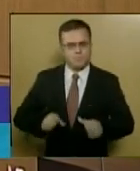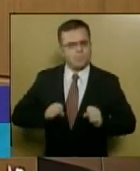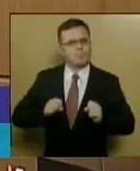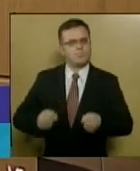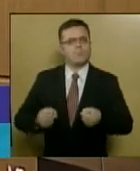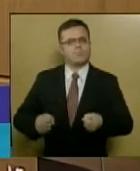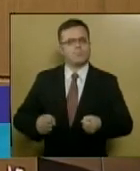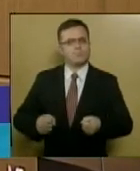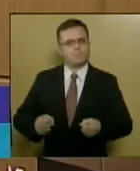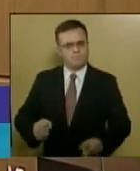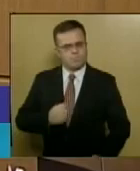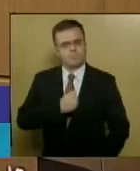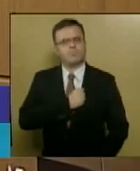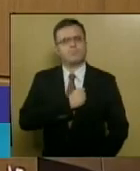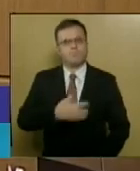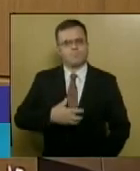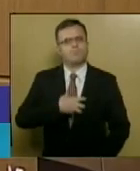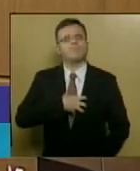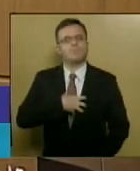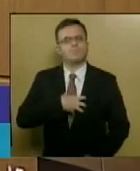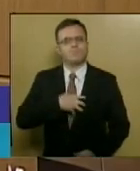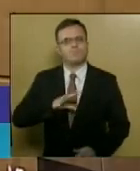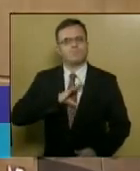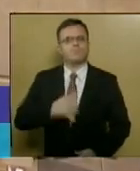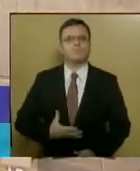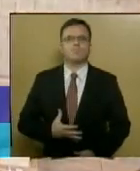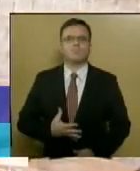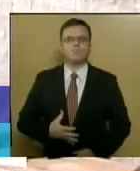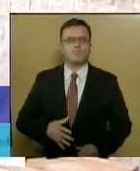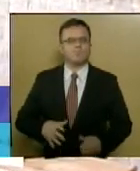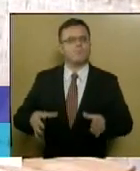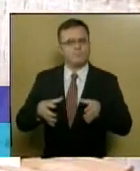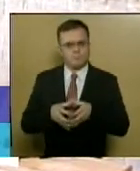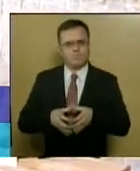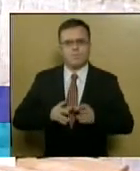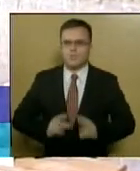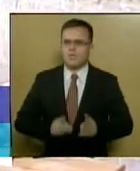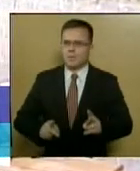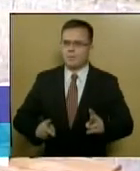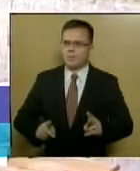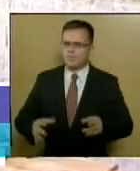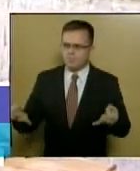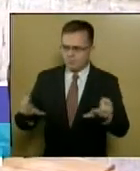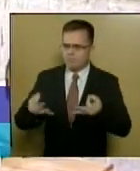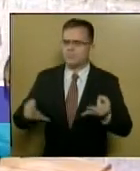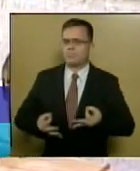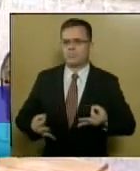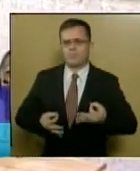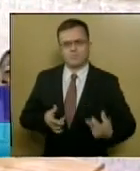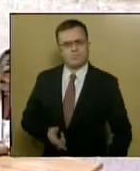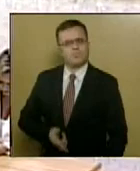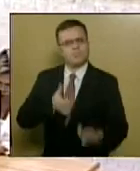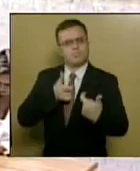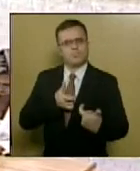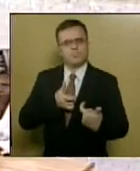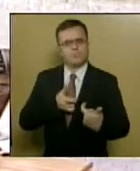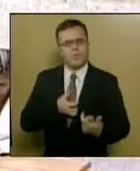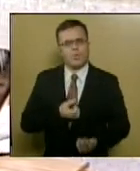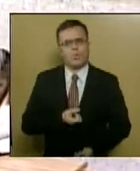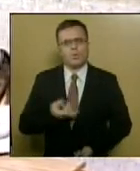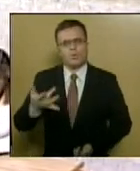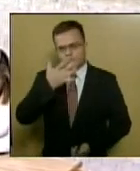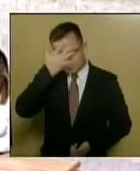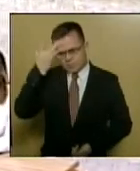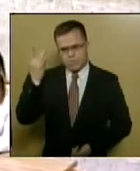a bravura e a força de uma unidade que atuou de forma inigualável num campo de batalha, onde muitos dos